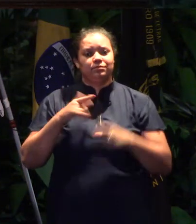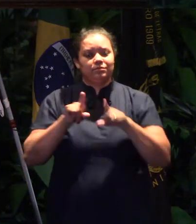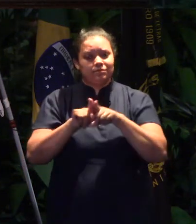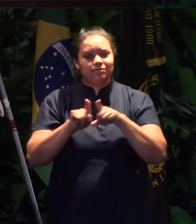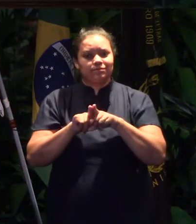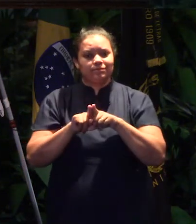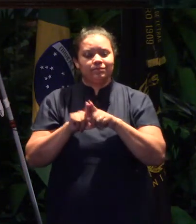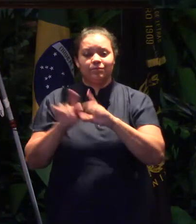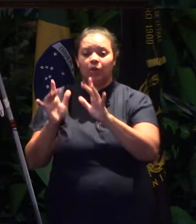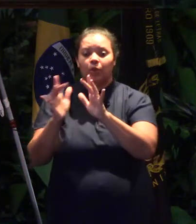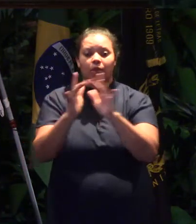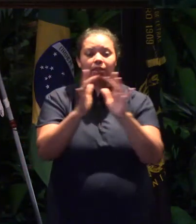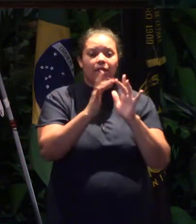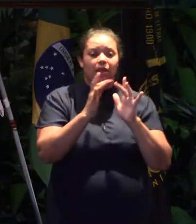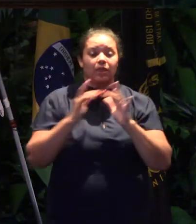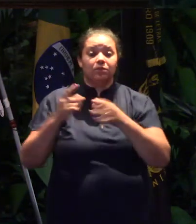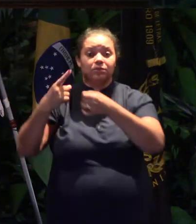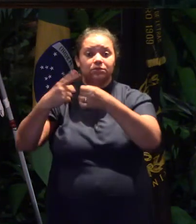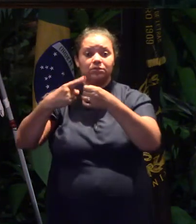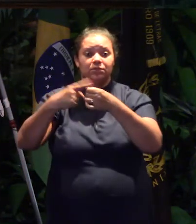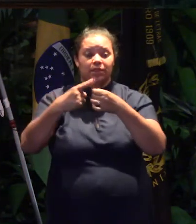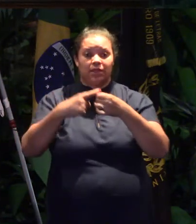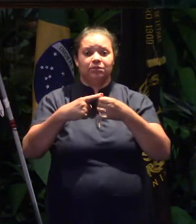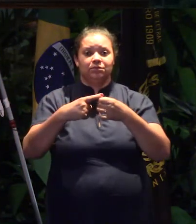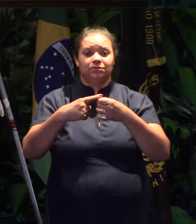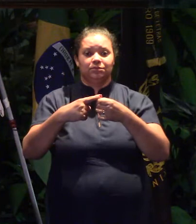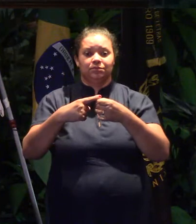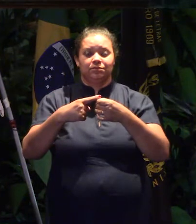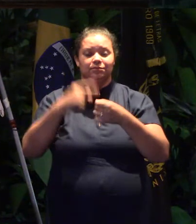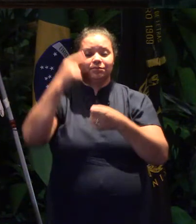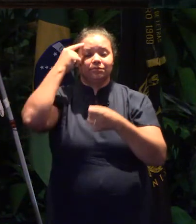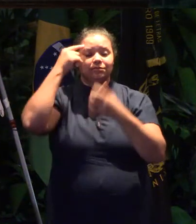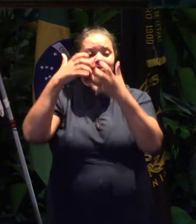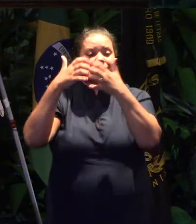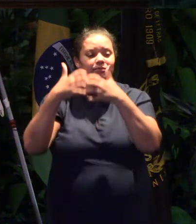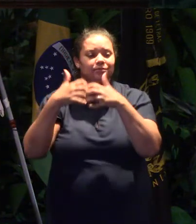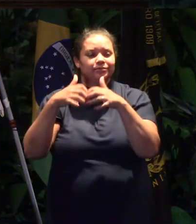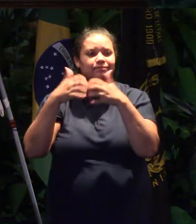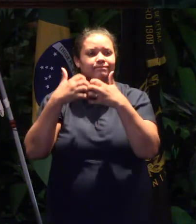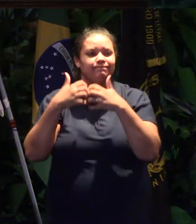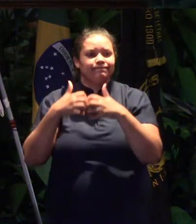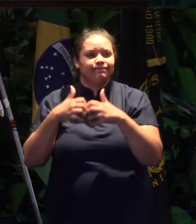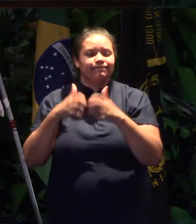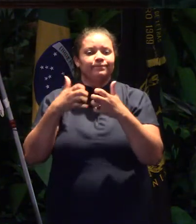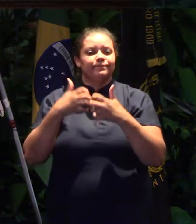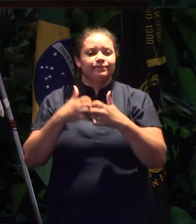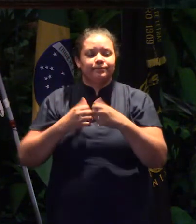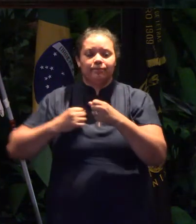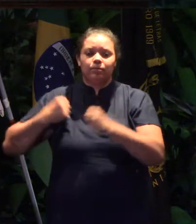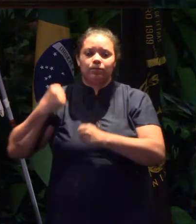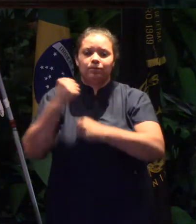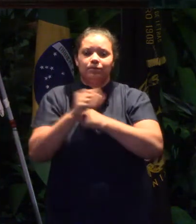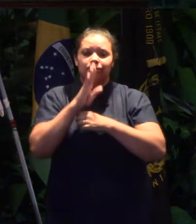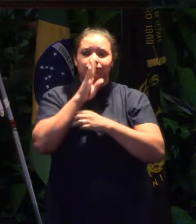esse contato com a cidade. E uma outra coisa, permite também uma forma de meditação, né? A corrida é uma maneira